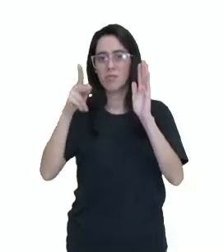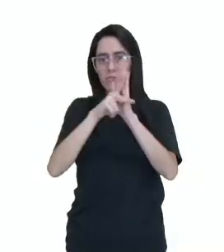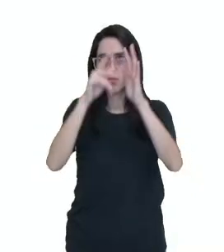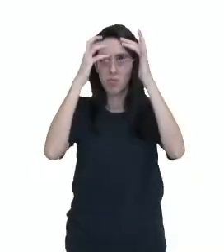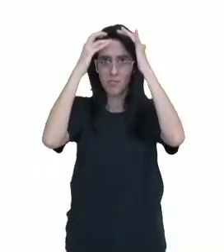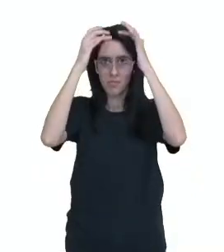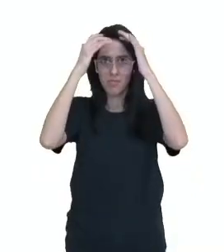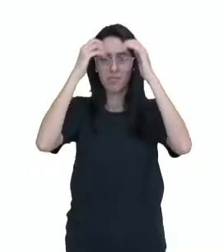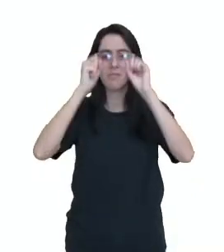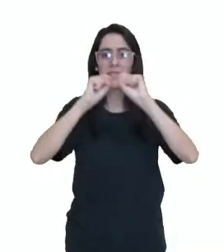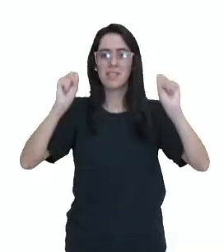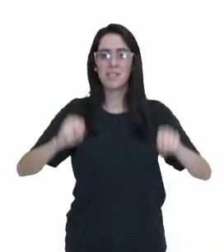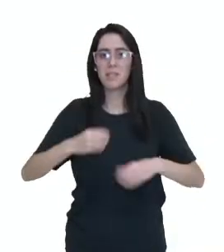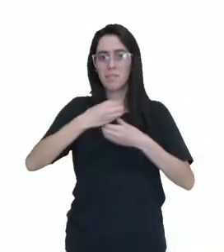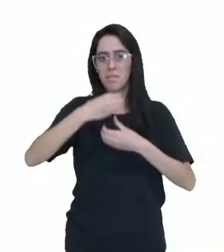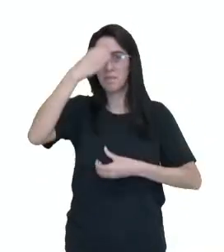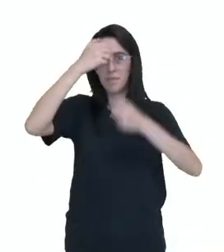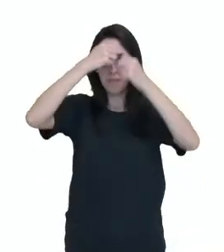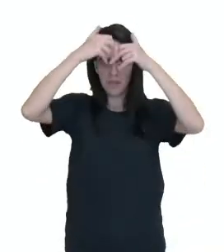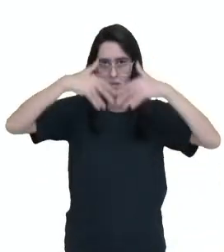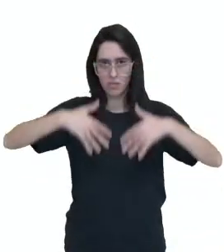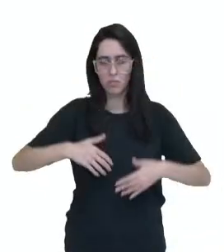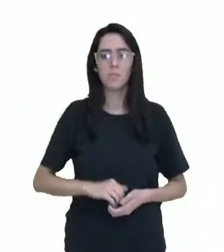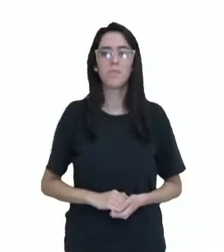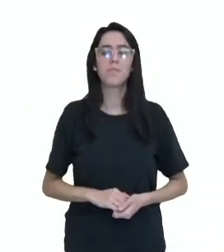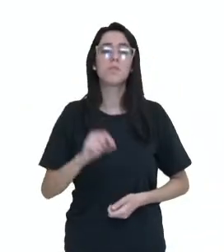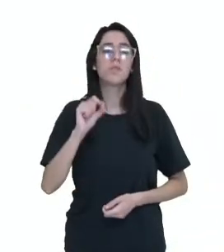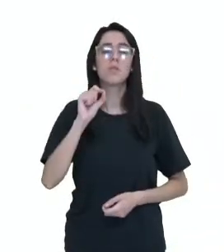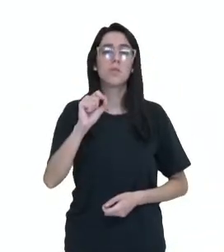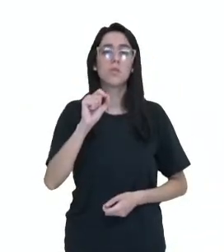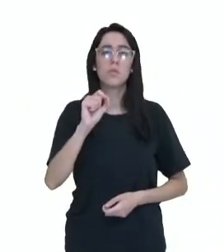né? Progressiva, se manifesta pela